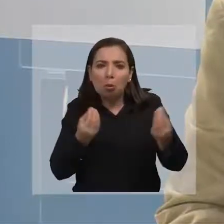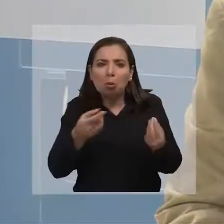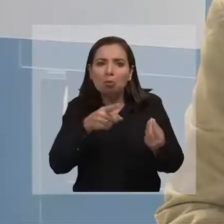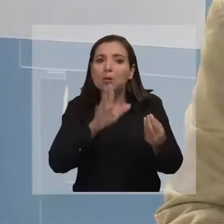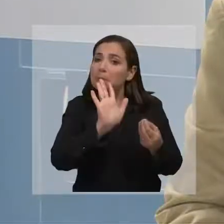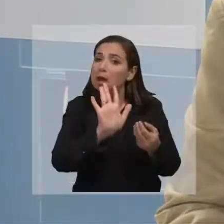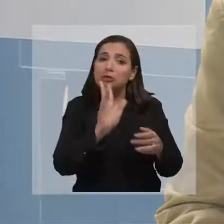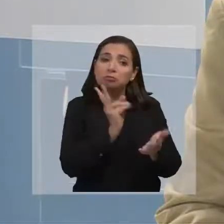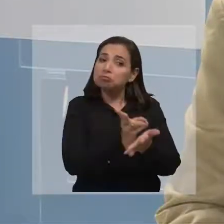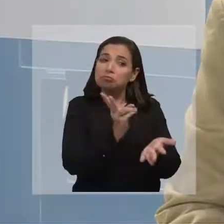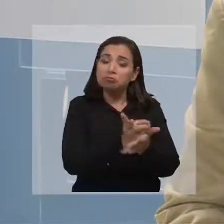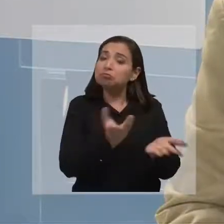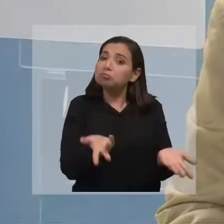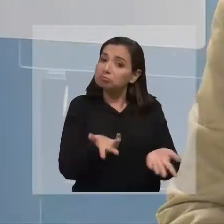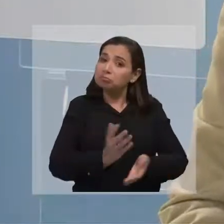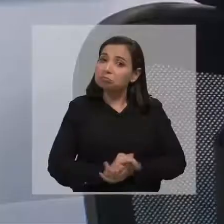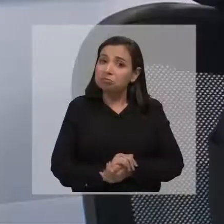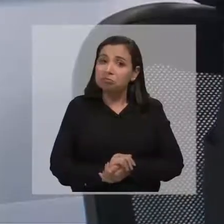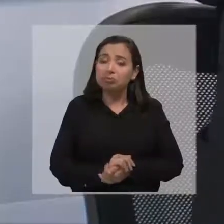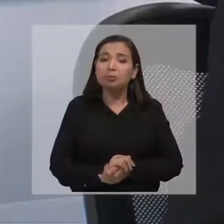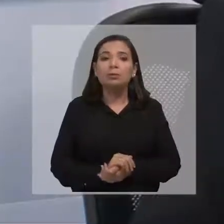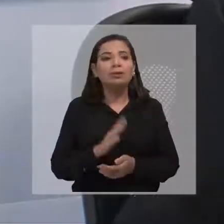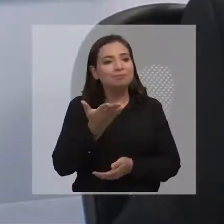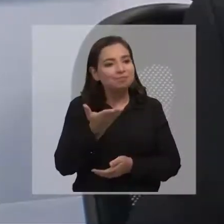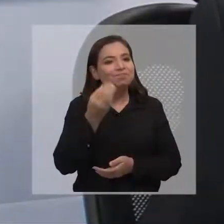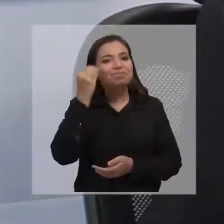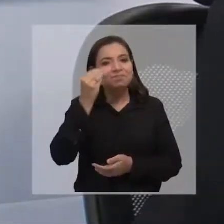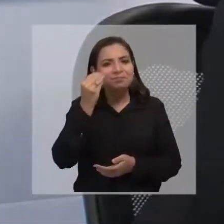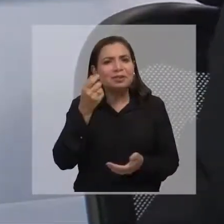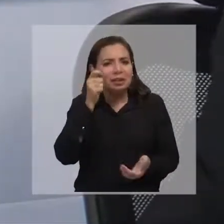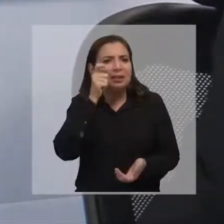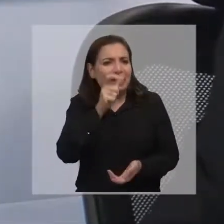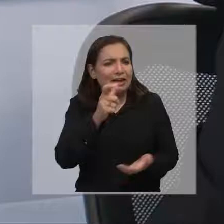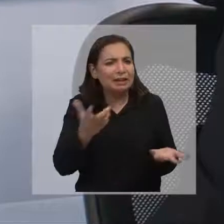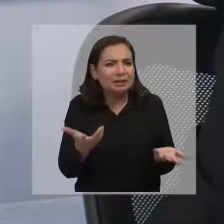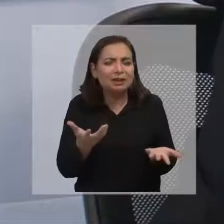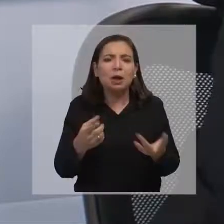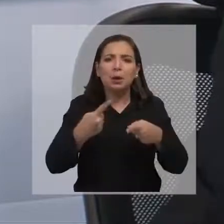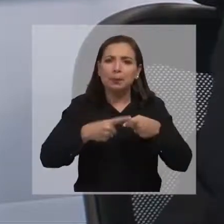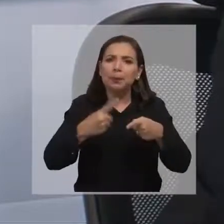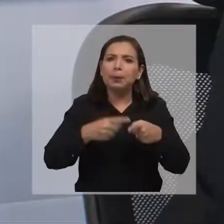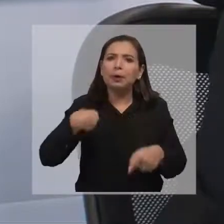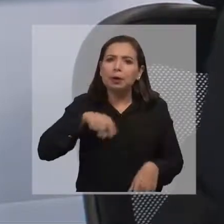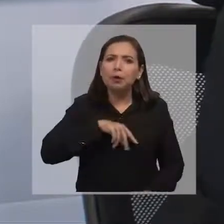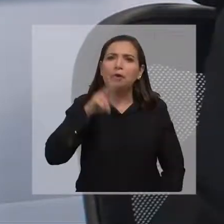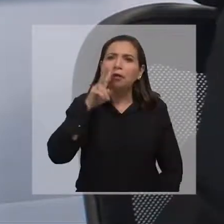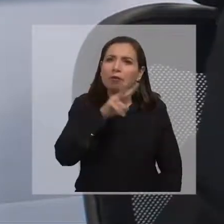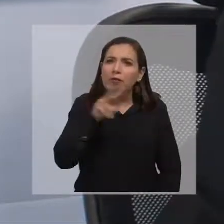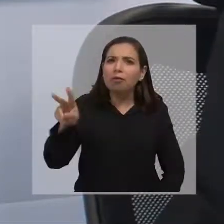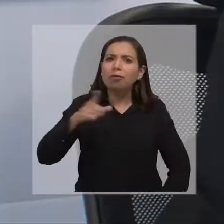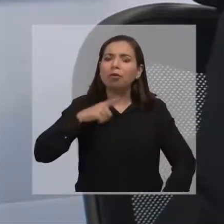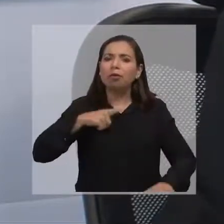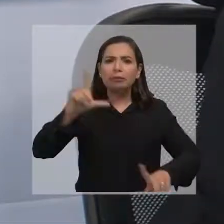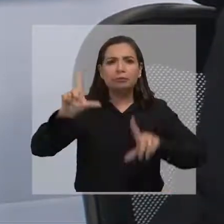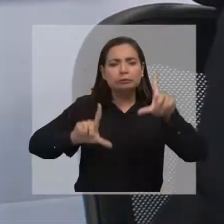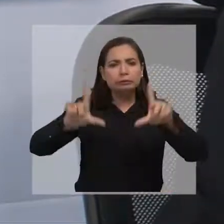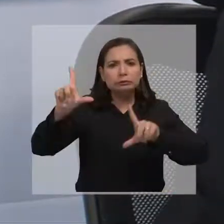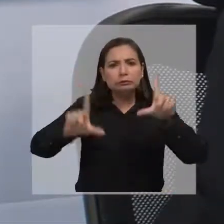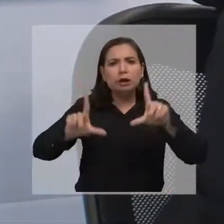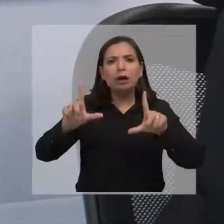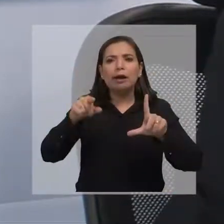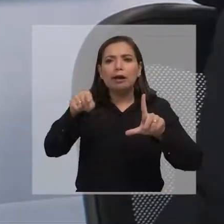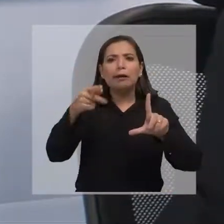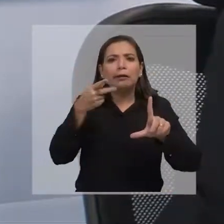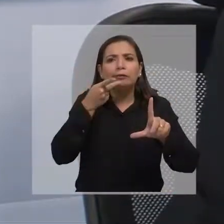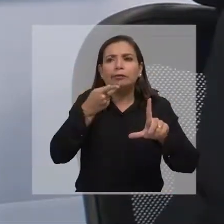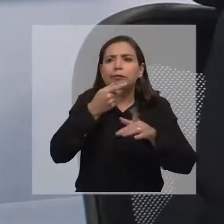Vélez. É interessante, né? Nós assistimos ao vivo as principais redes de comunicação do Brasil construir um